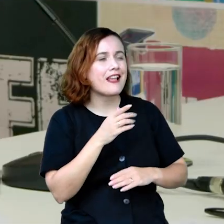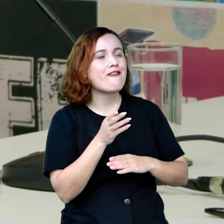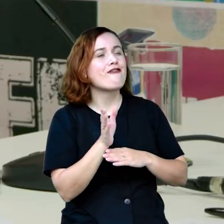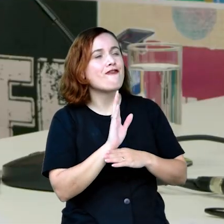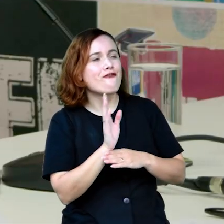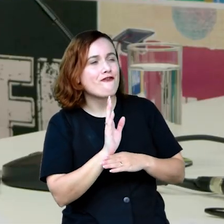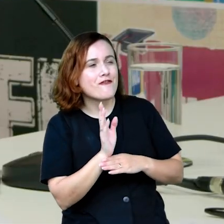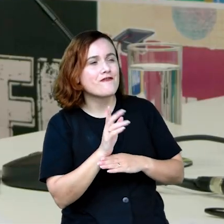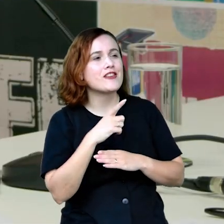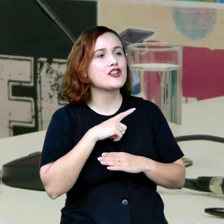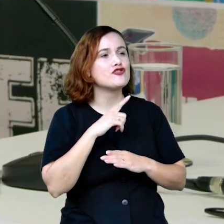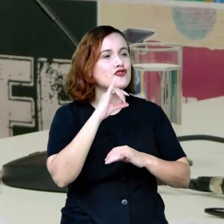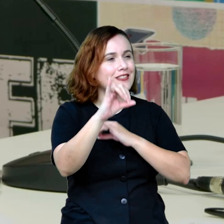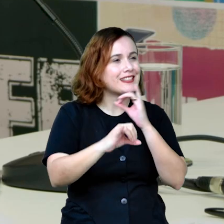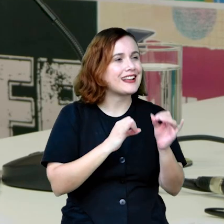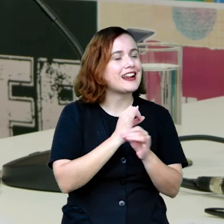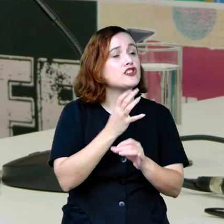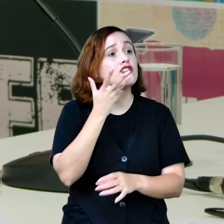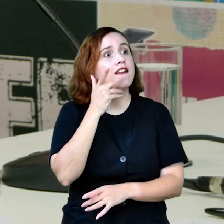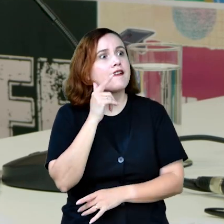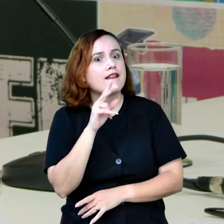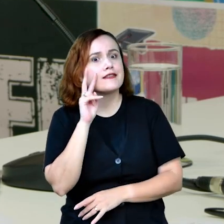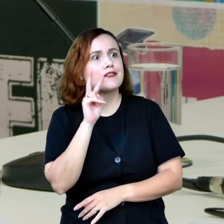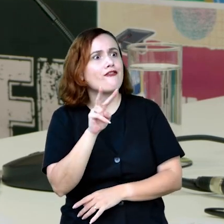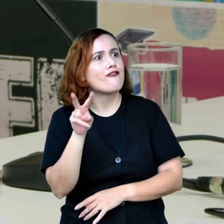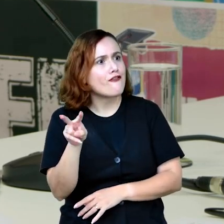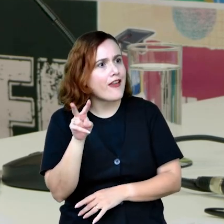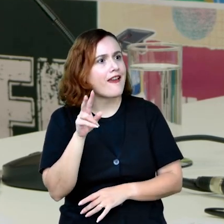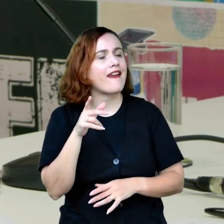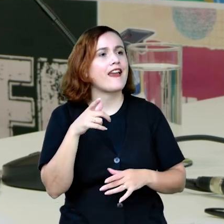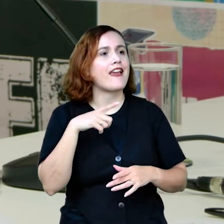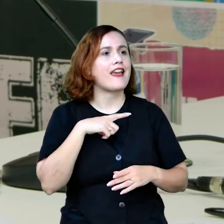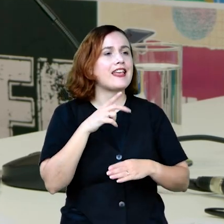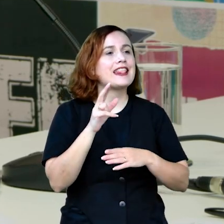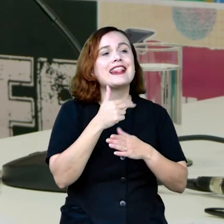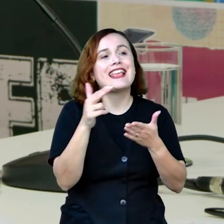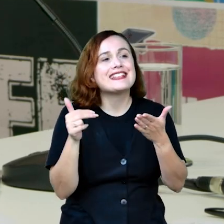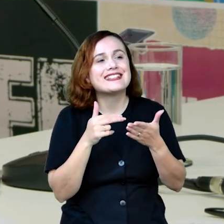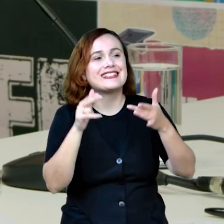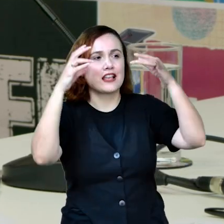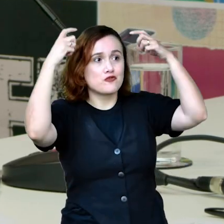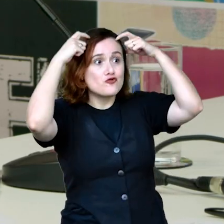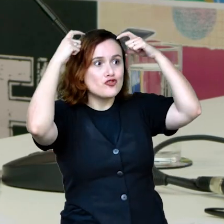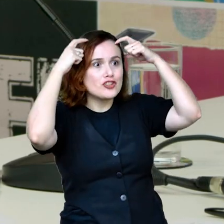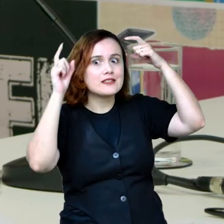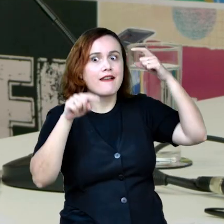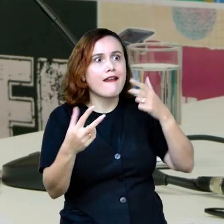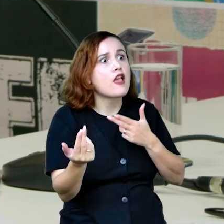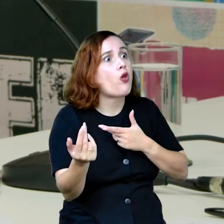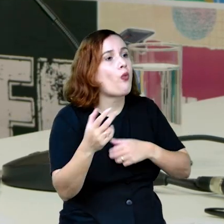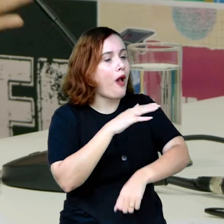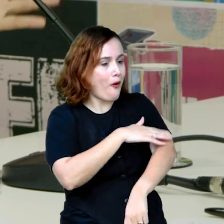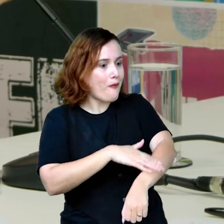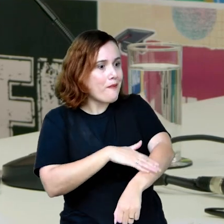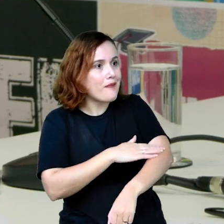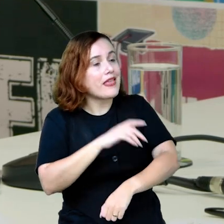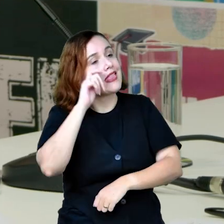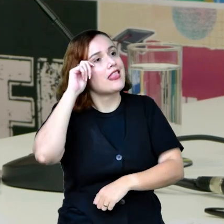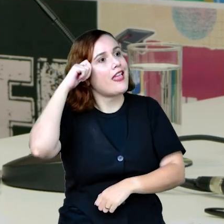Disney negras. Ou quando você se vê num... Que você se vê, né? Porque eu digo que aconteceu comigo.